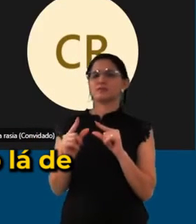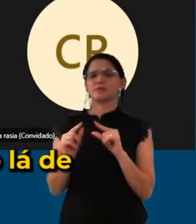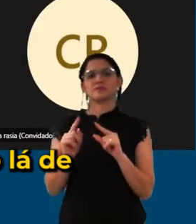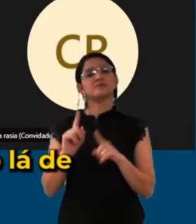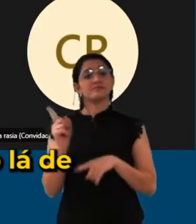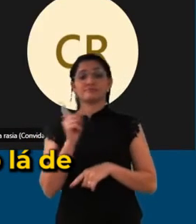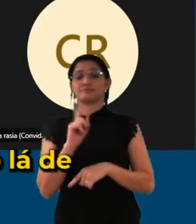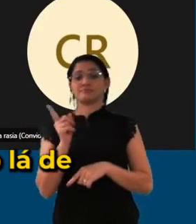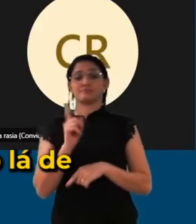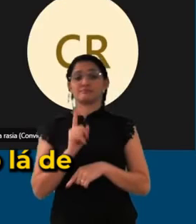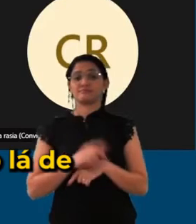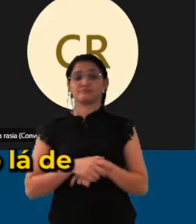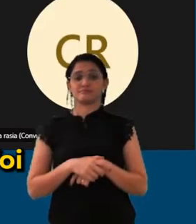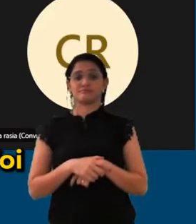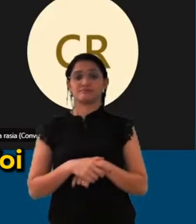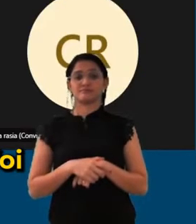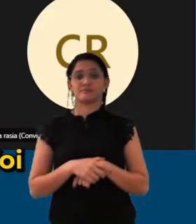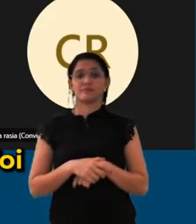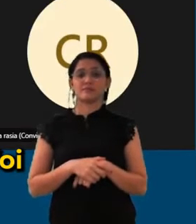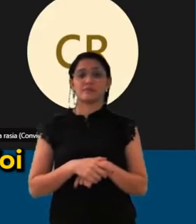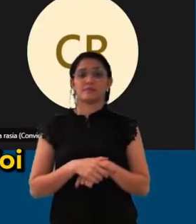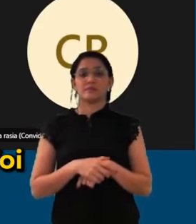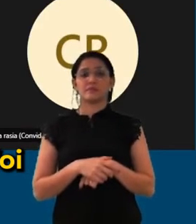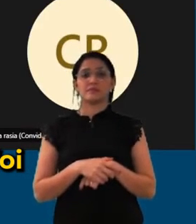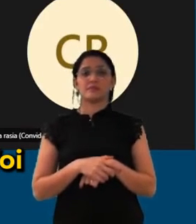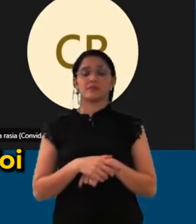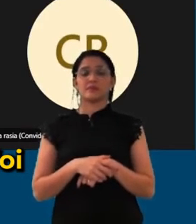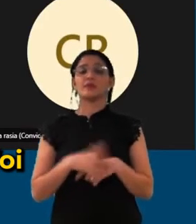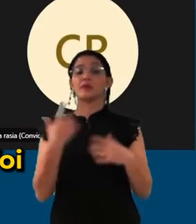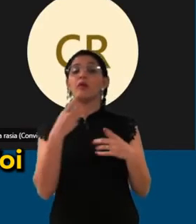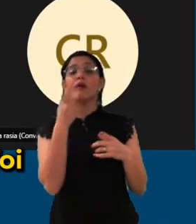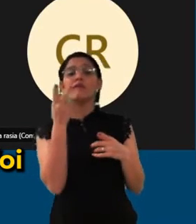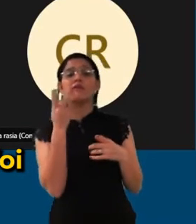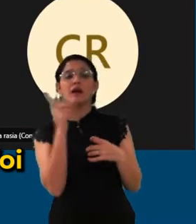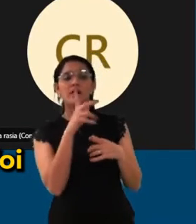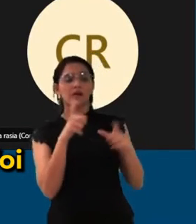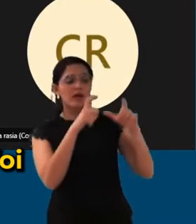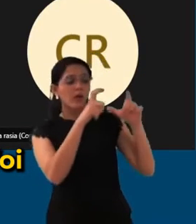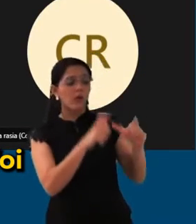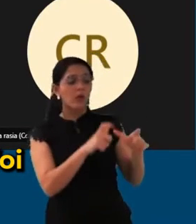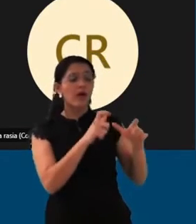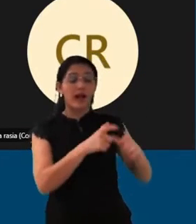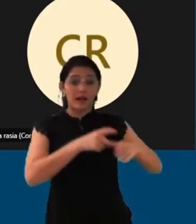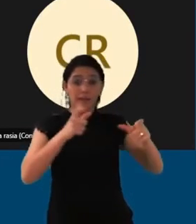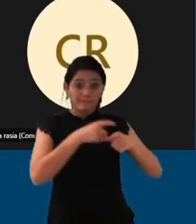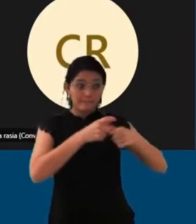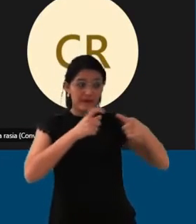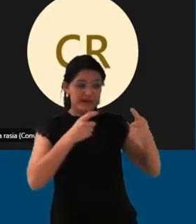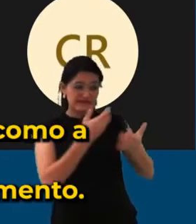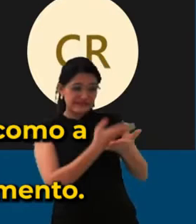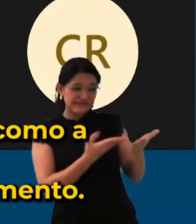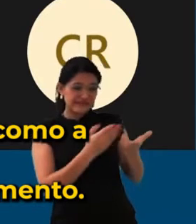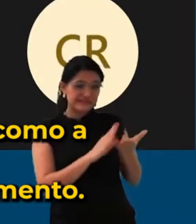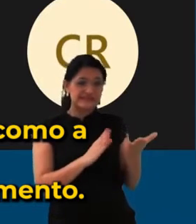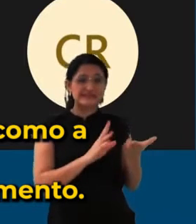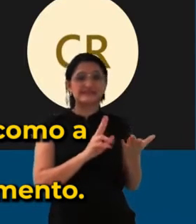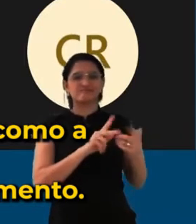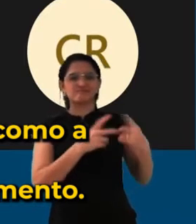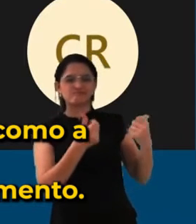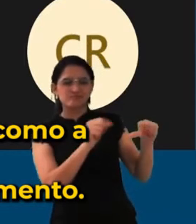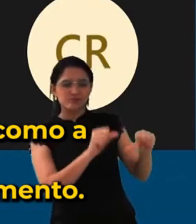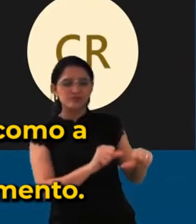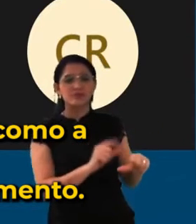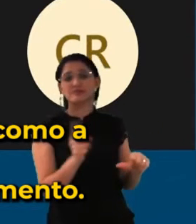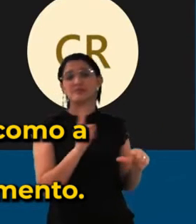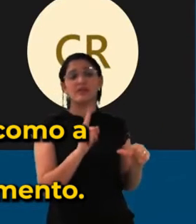de lado, né, a mineração, foi uma área bem menor do que a que foi autorizada, enfim. E realmente isso